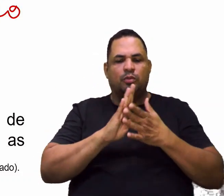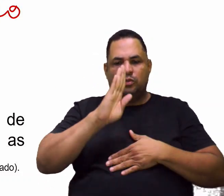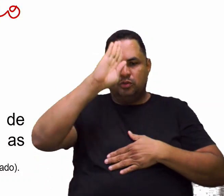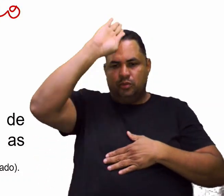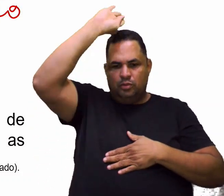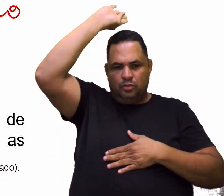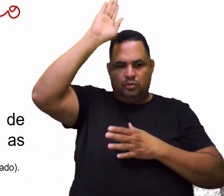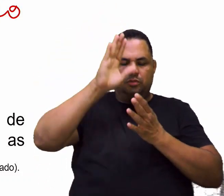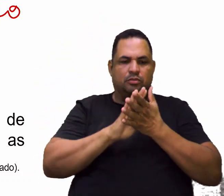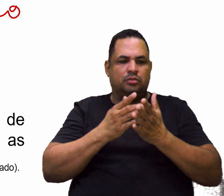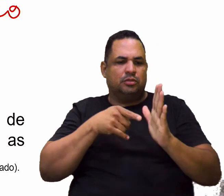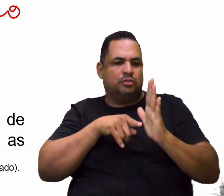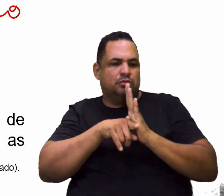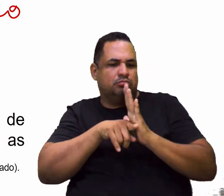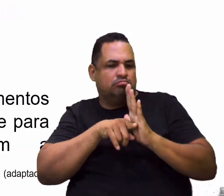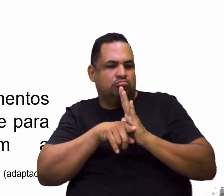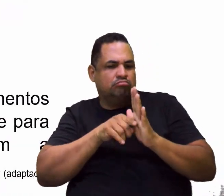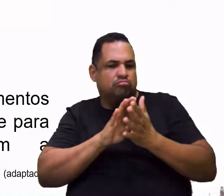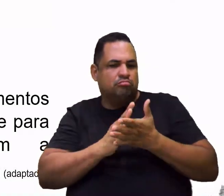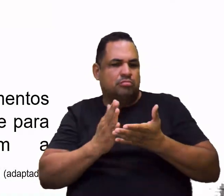examinar as questões ambientais.